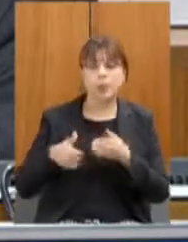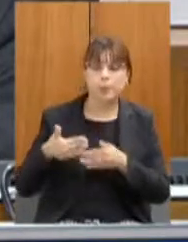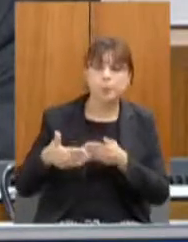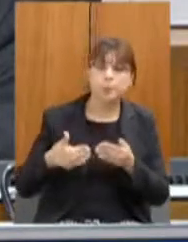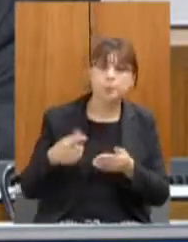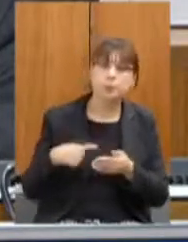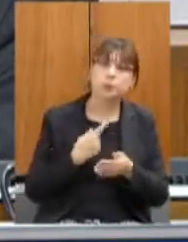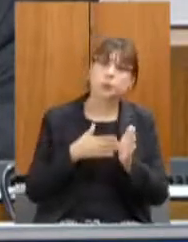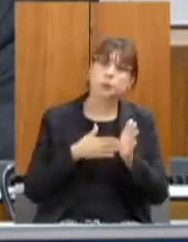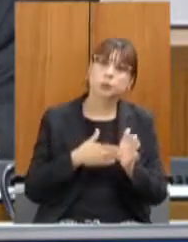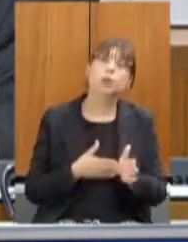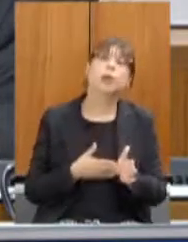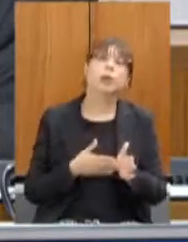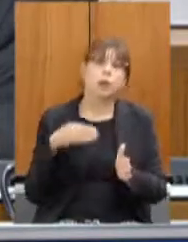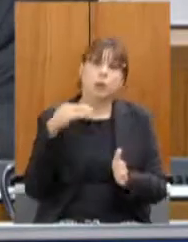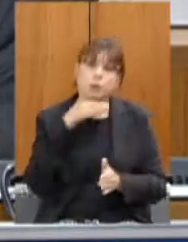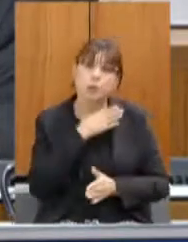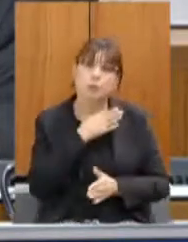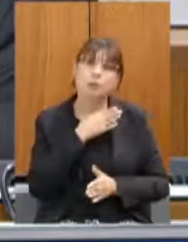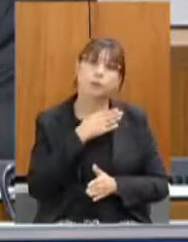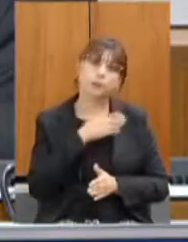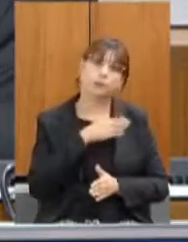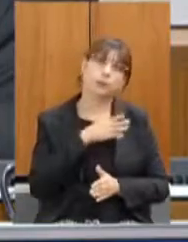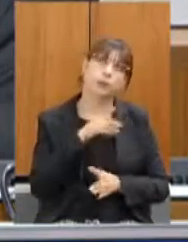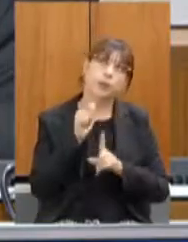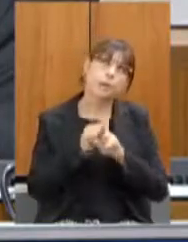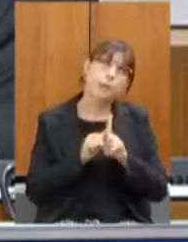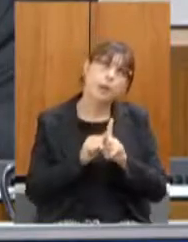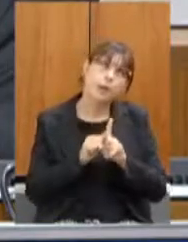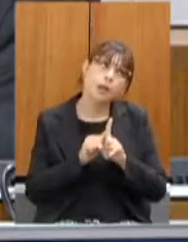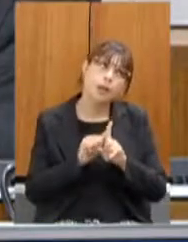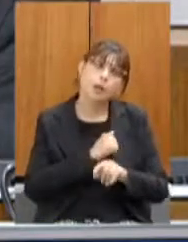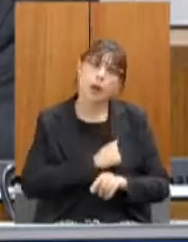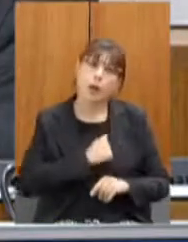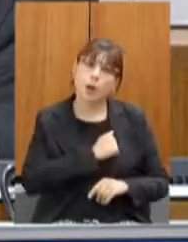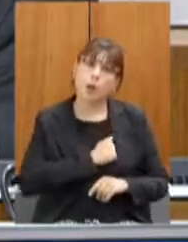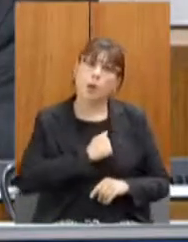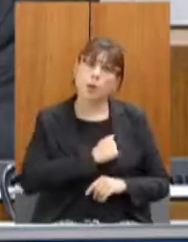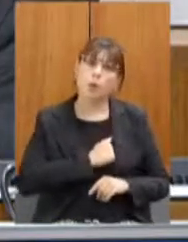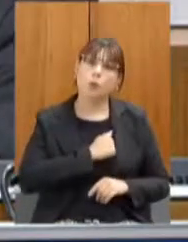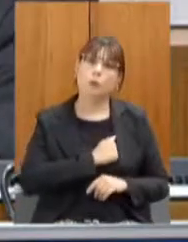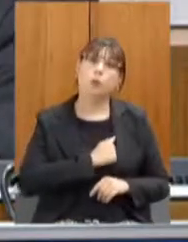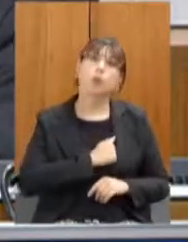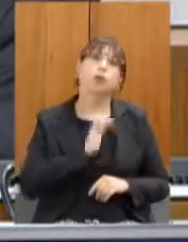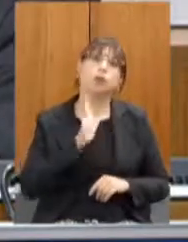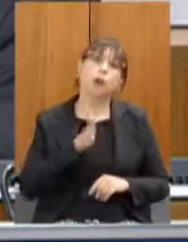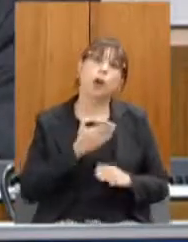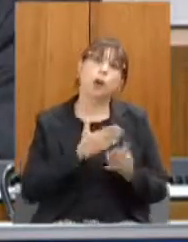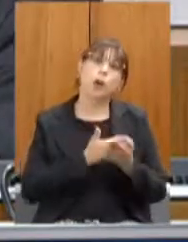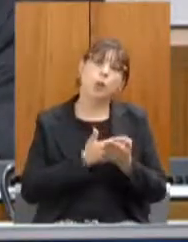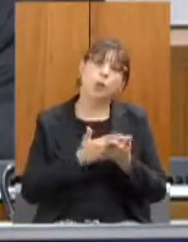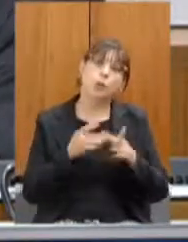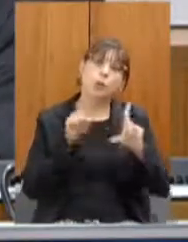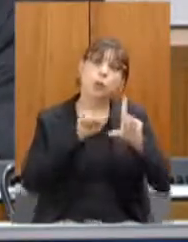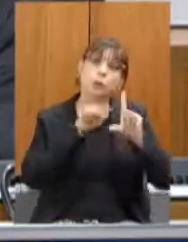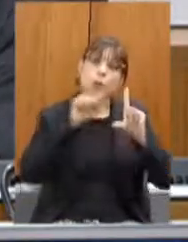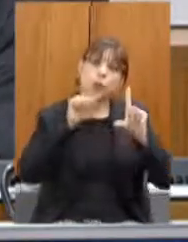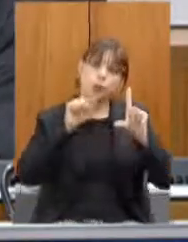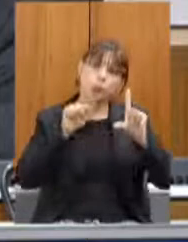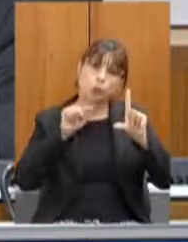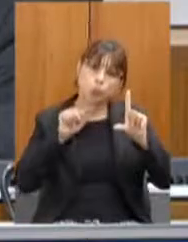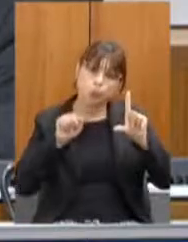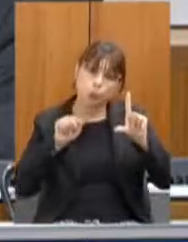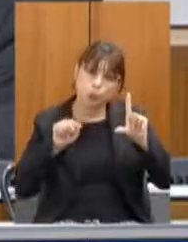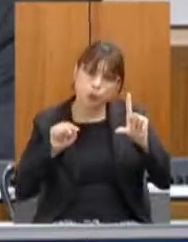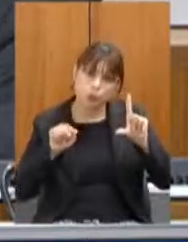acompanhando nos vimos que na hora que nós chegamos em agosto Nós já tínhamos uma tendência de queda e não uma tendência de subida